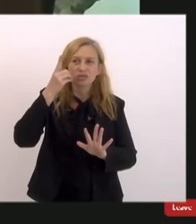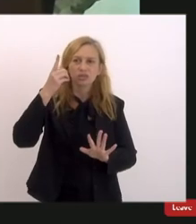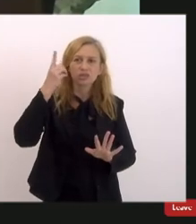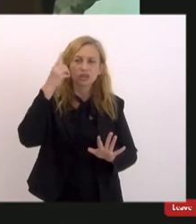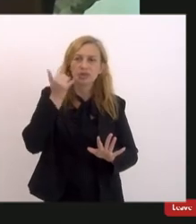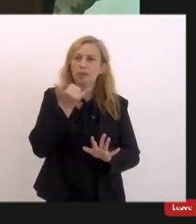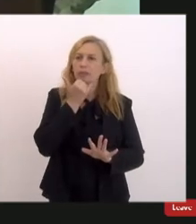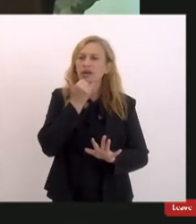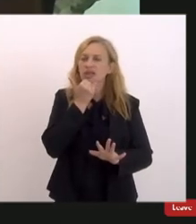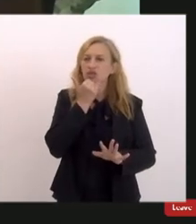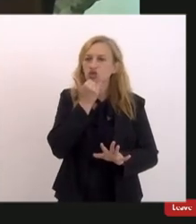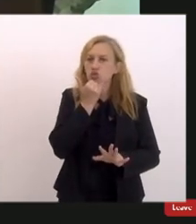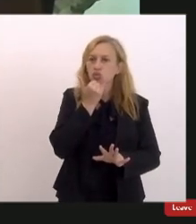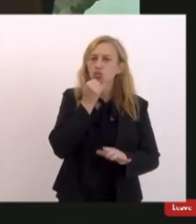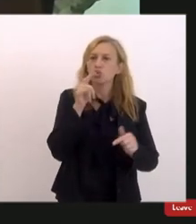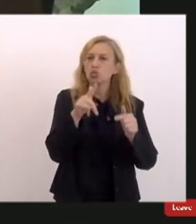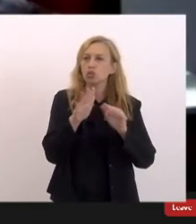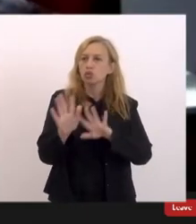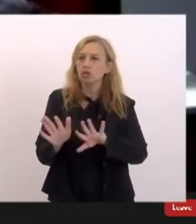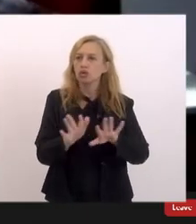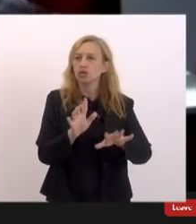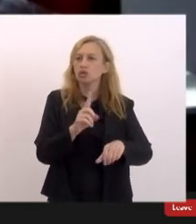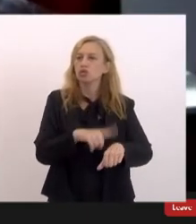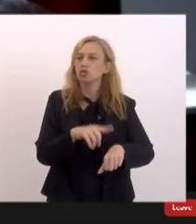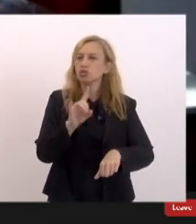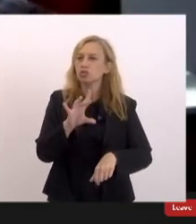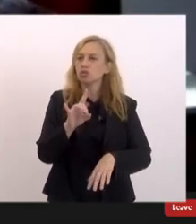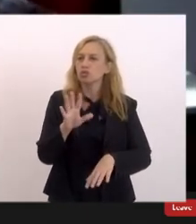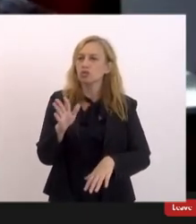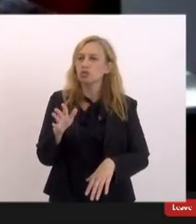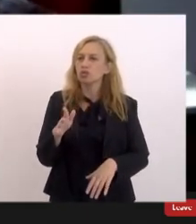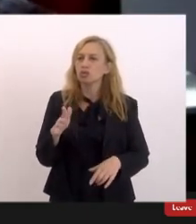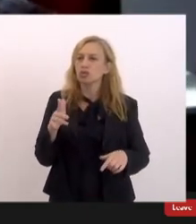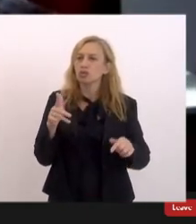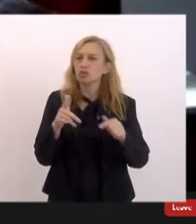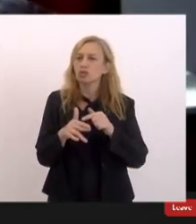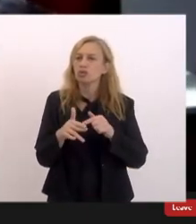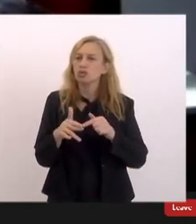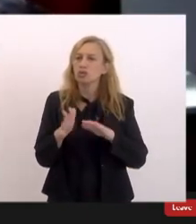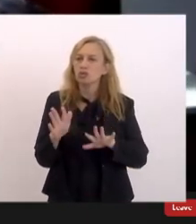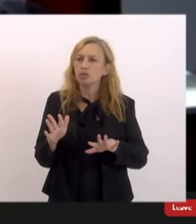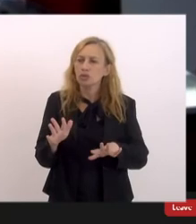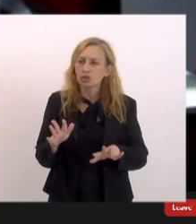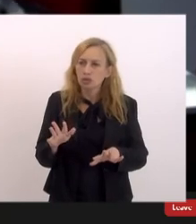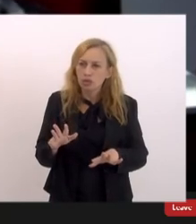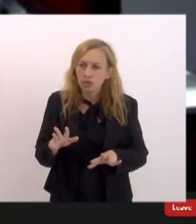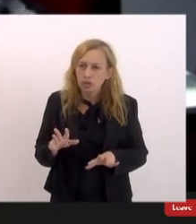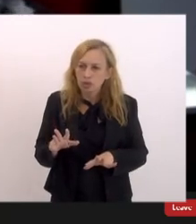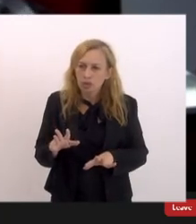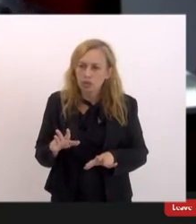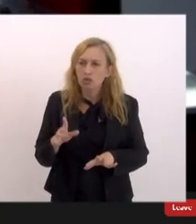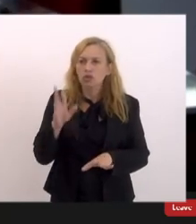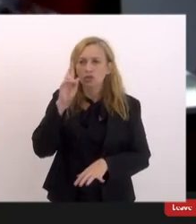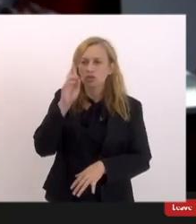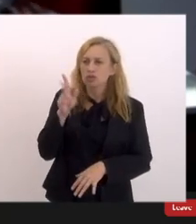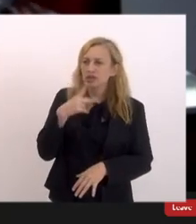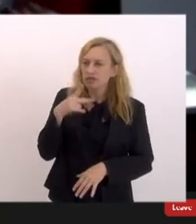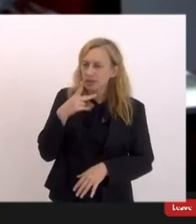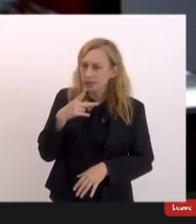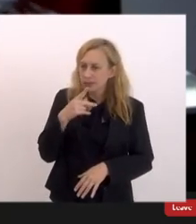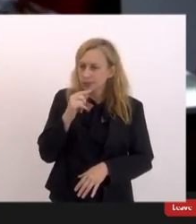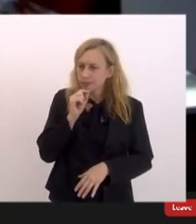Deputado, perdão, desculpe, só um momento. O microfone foi fechado, mas em cima do que o senhor está falando,